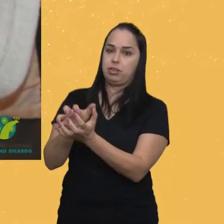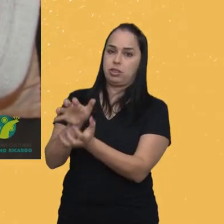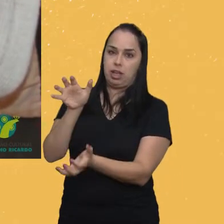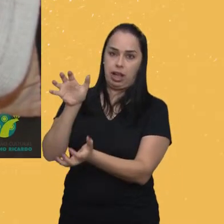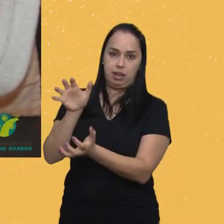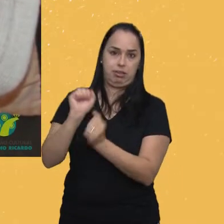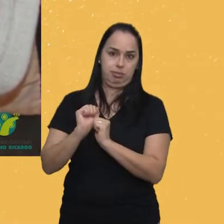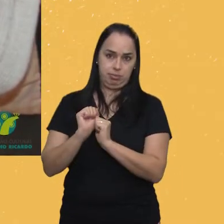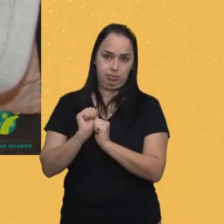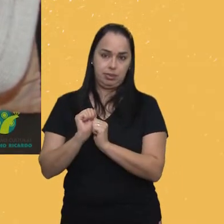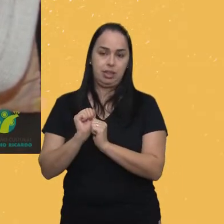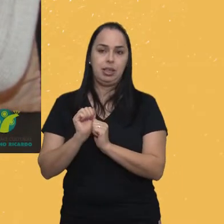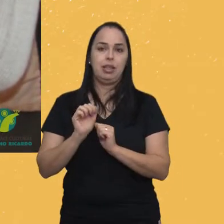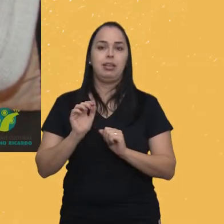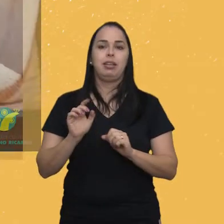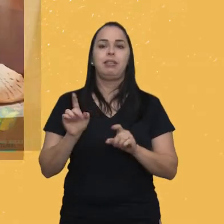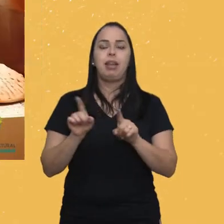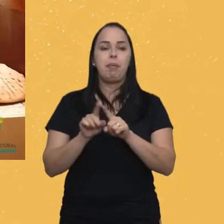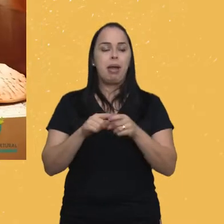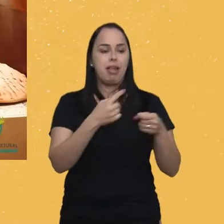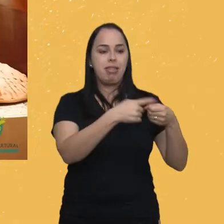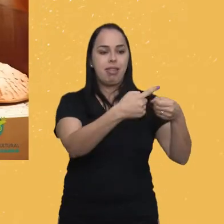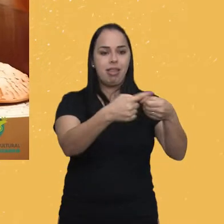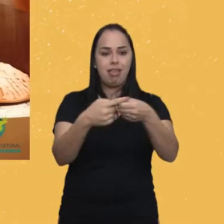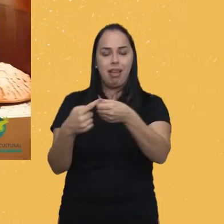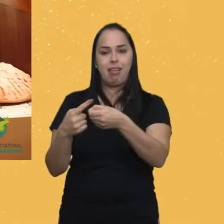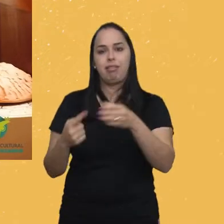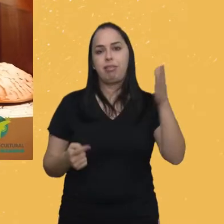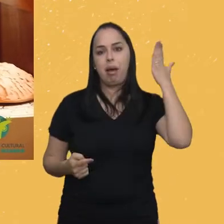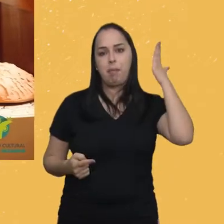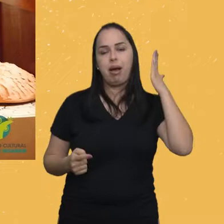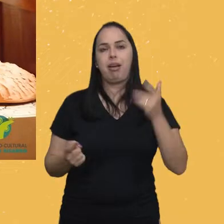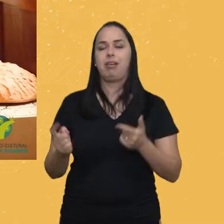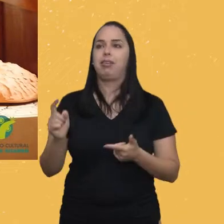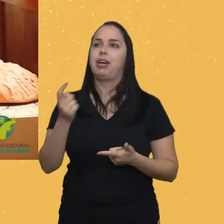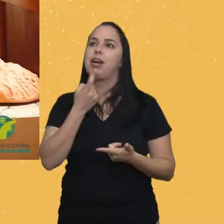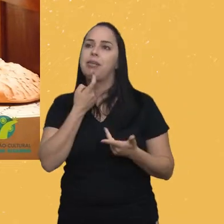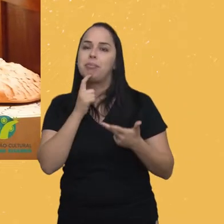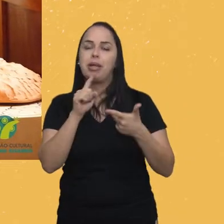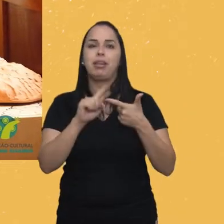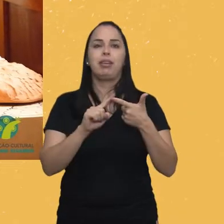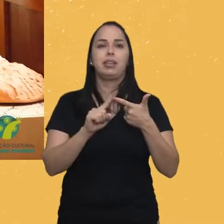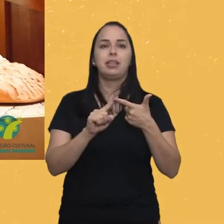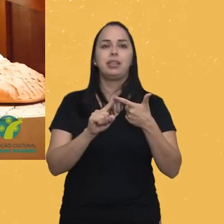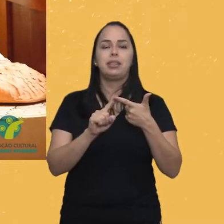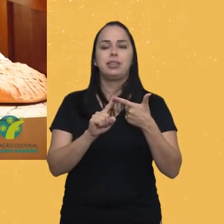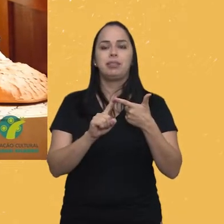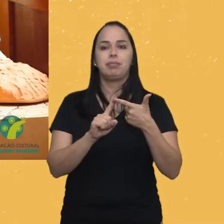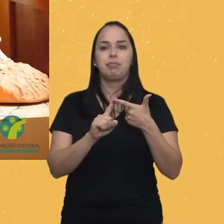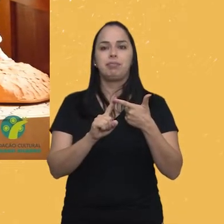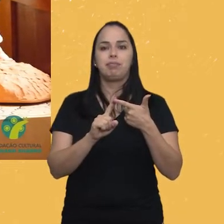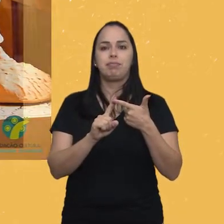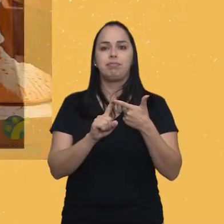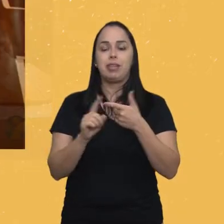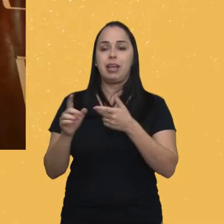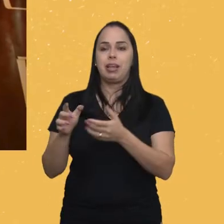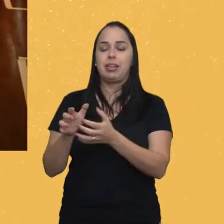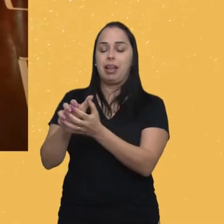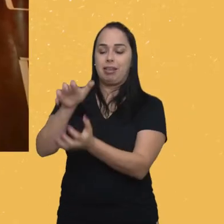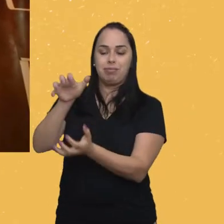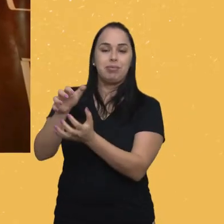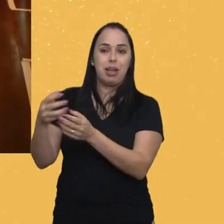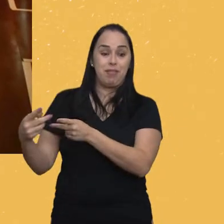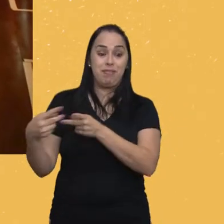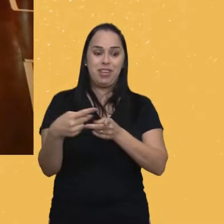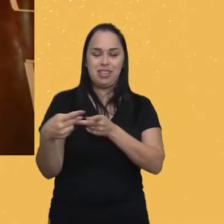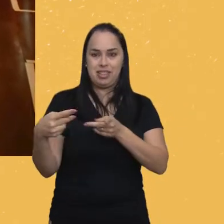idosos, que não só daqui de São José, mas vêm da região de Taubaté, de Campinas, e as